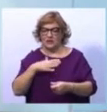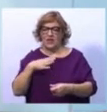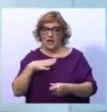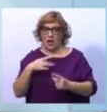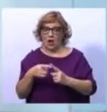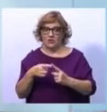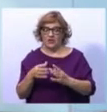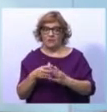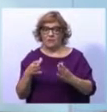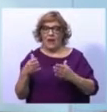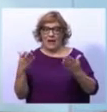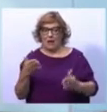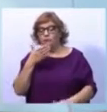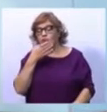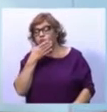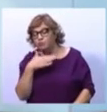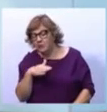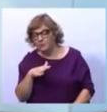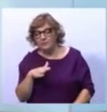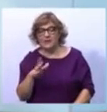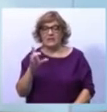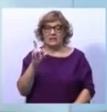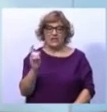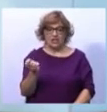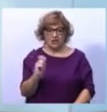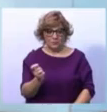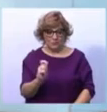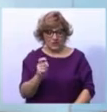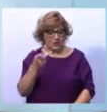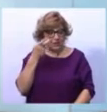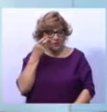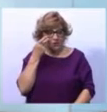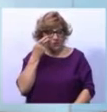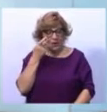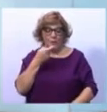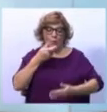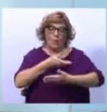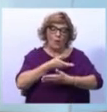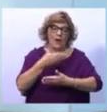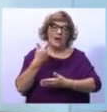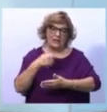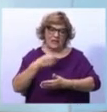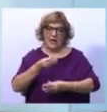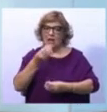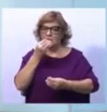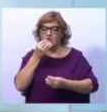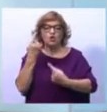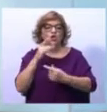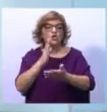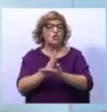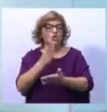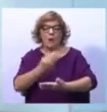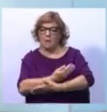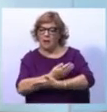grande objetivo é que, pelo menos durante os primeiros 6 meses de vida, o aleitamento materno seja a alimentação exclusiva